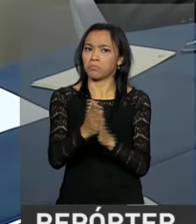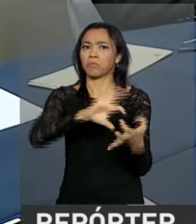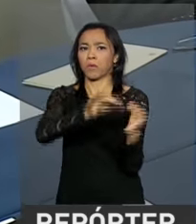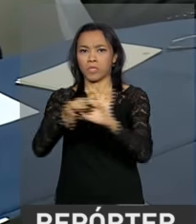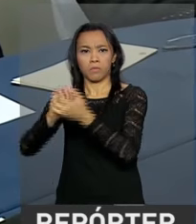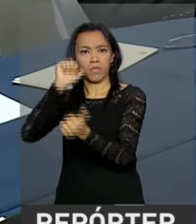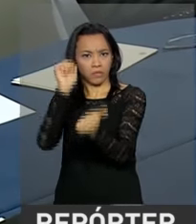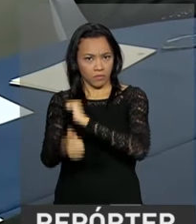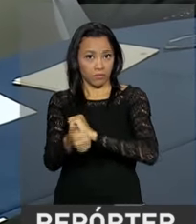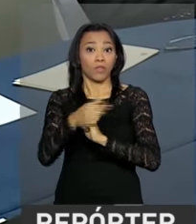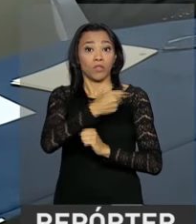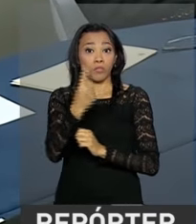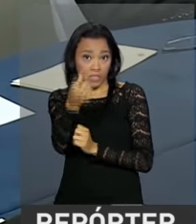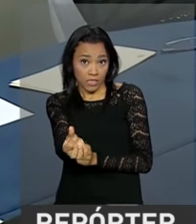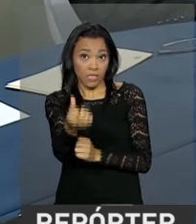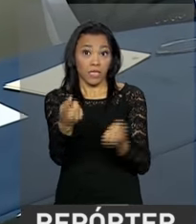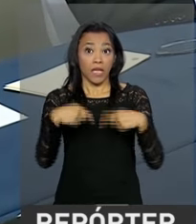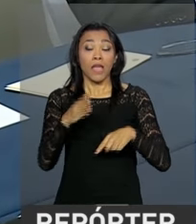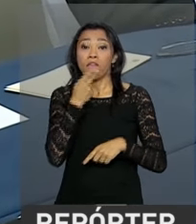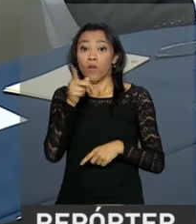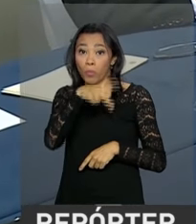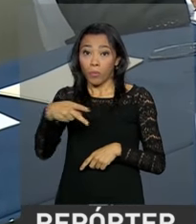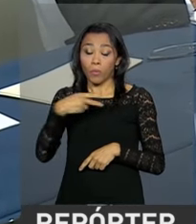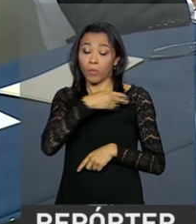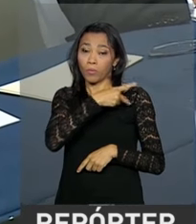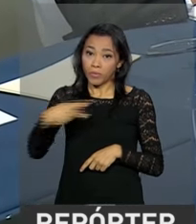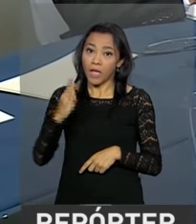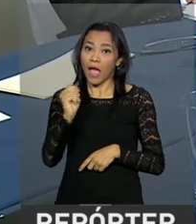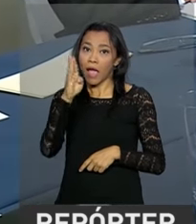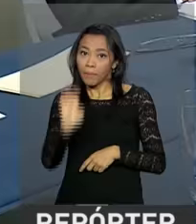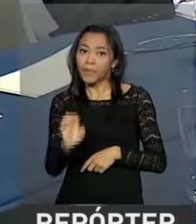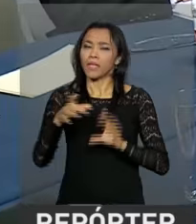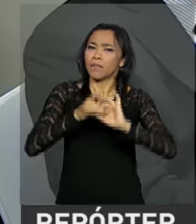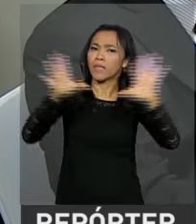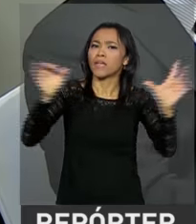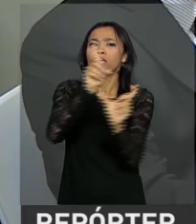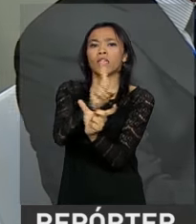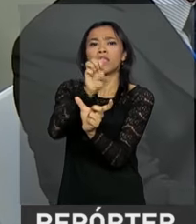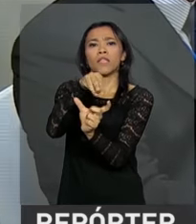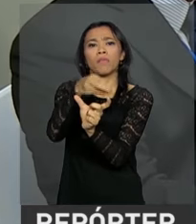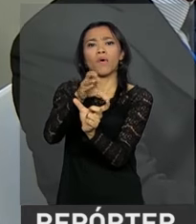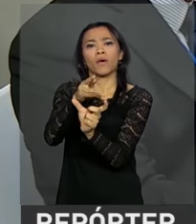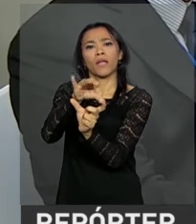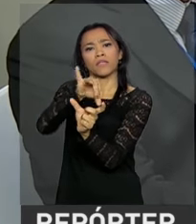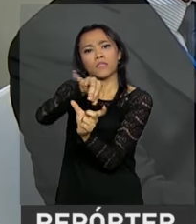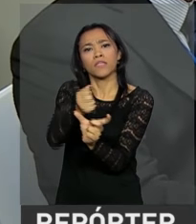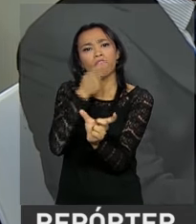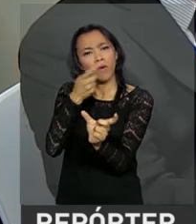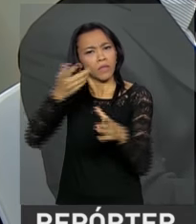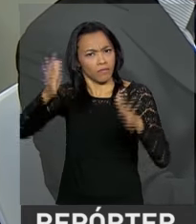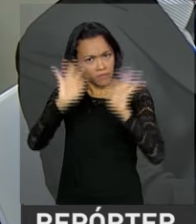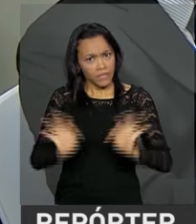deste ano. Shinzo Abe destacou valores importantes do Brasil, como a liberdade e a democracia, e disse estar contente